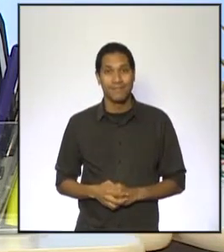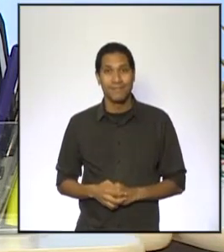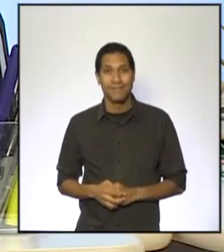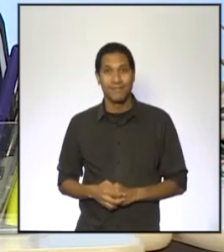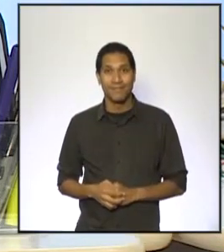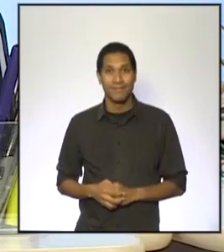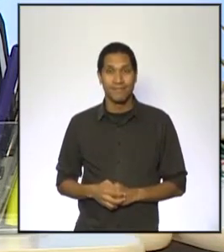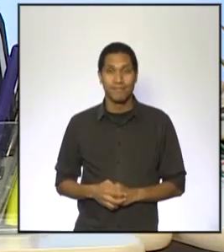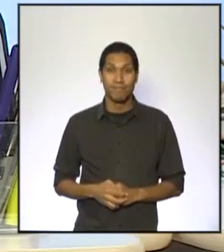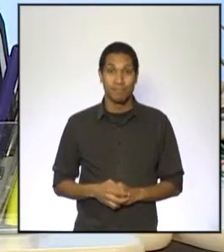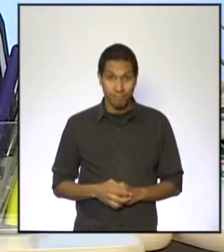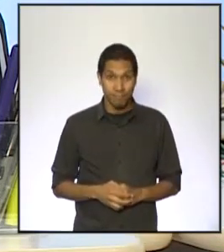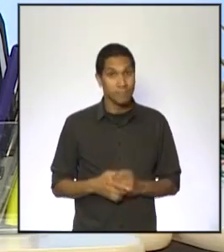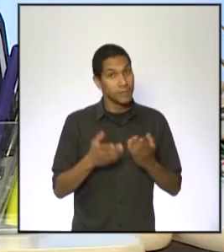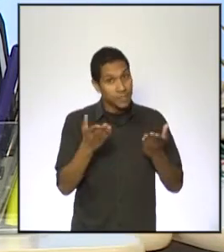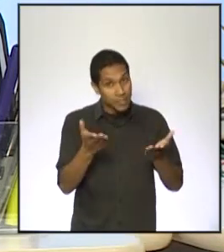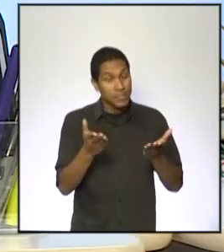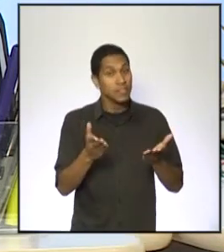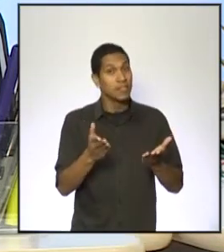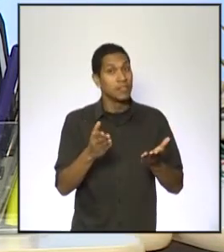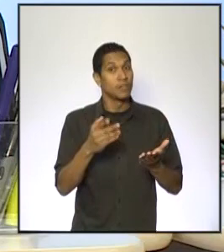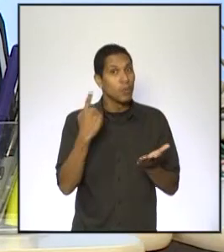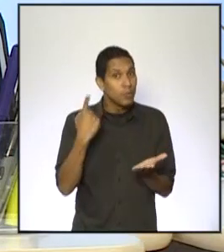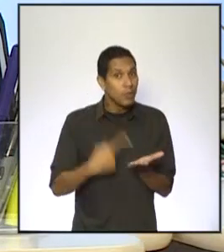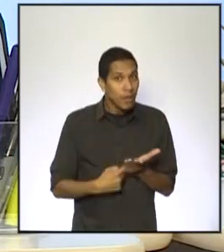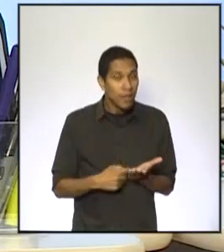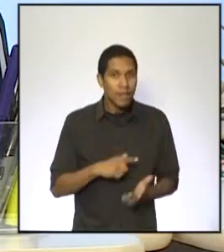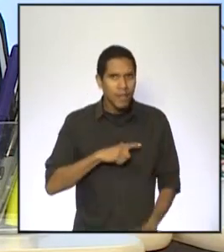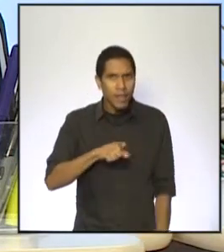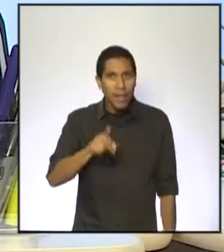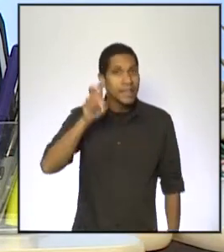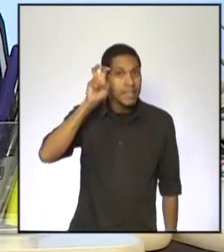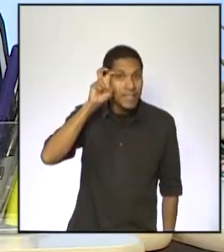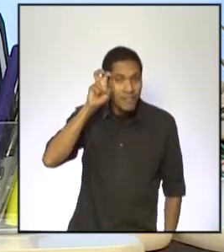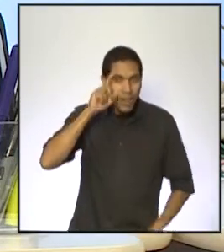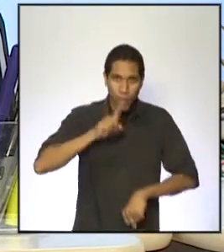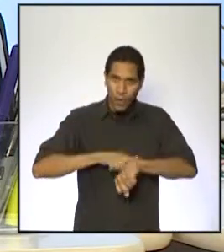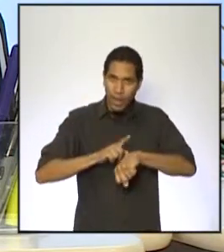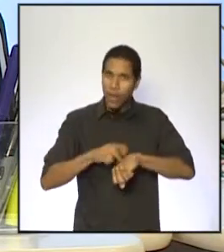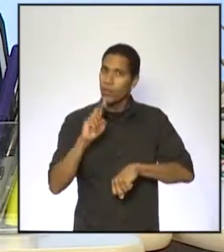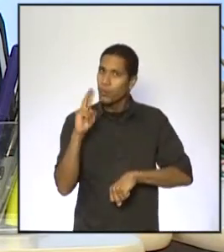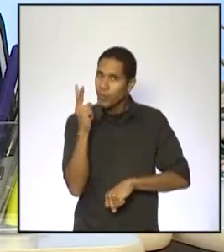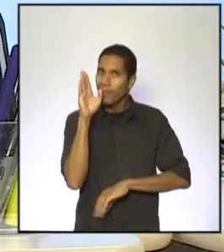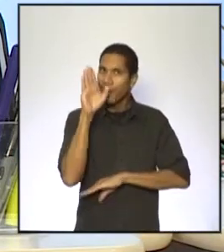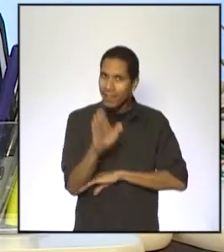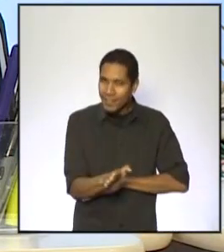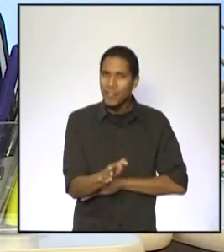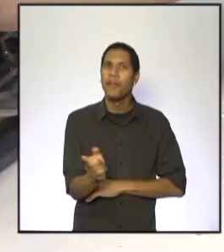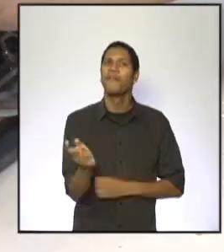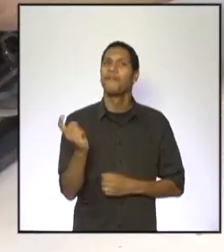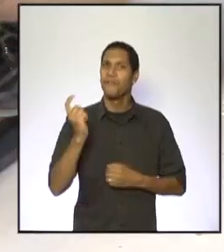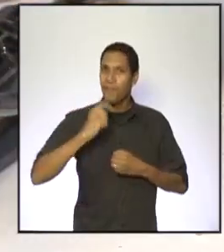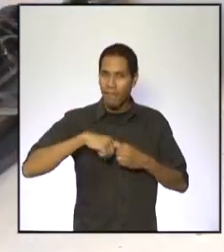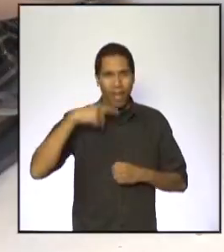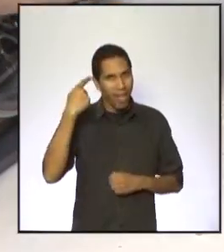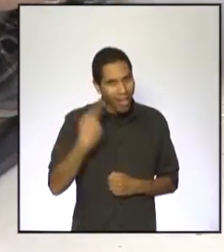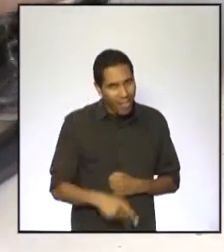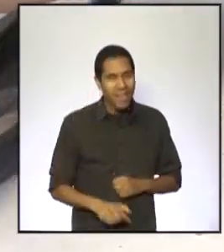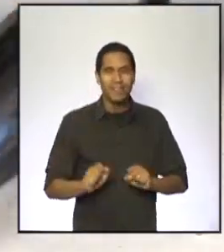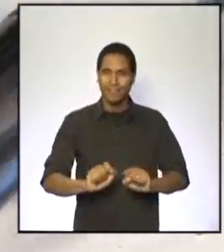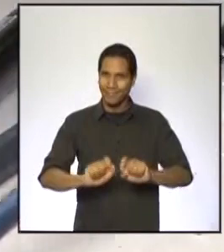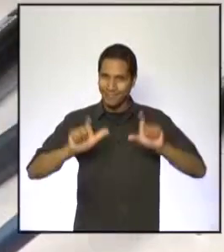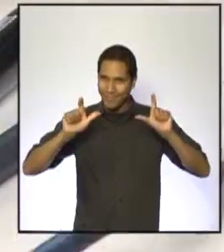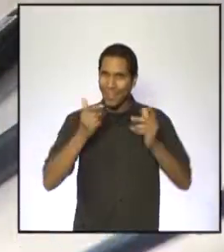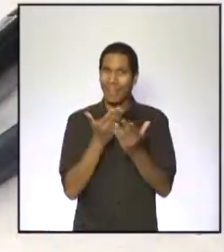Já estão super convidados na quinta-feira, às 2 horas da tarde, retornar aqui comigo para mais